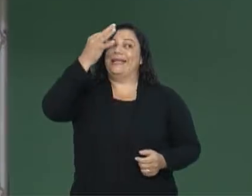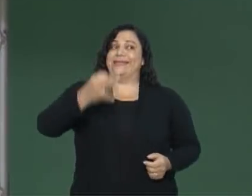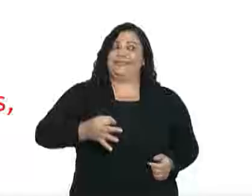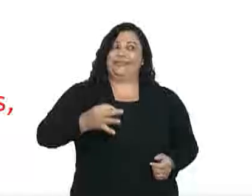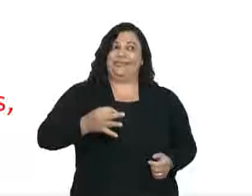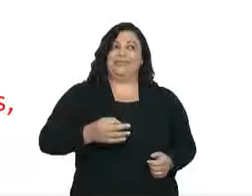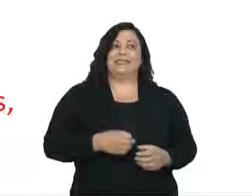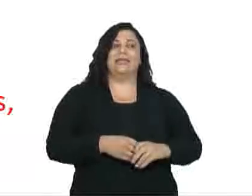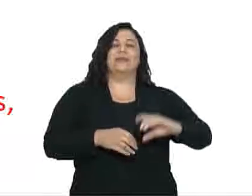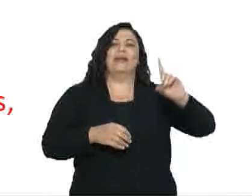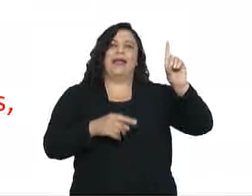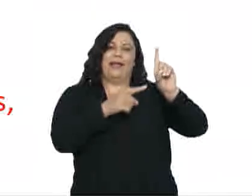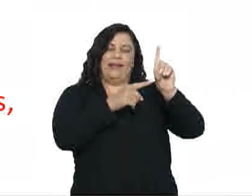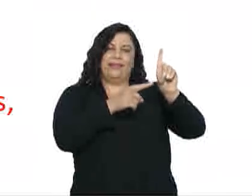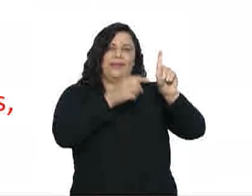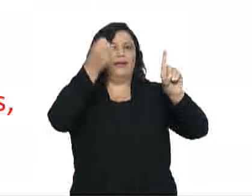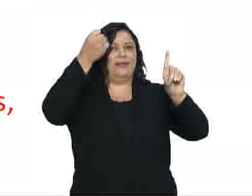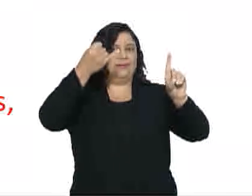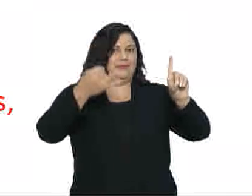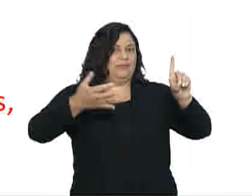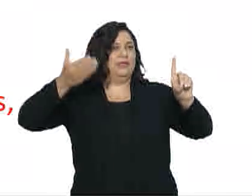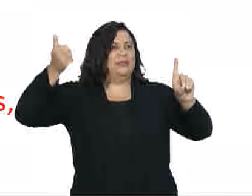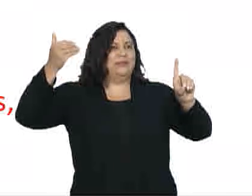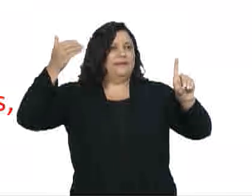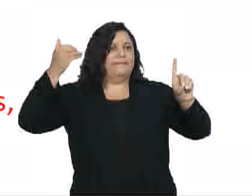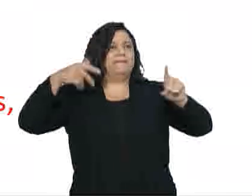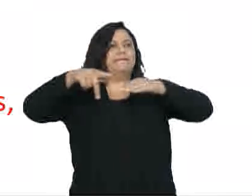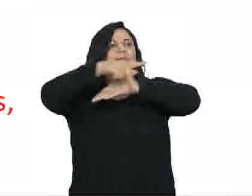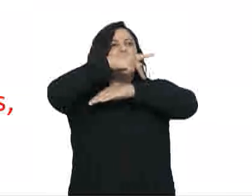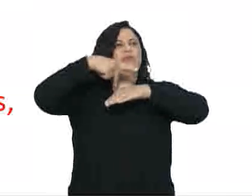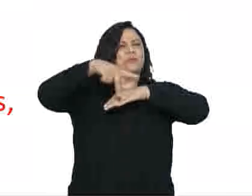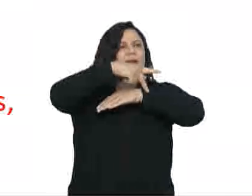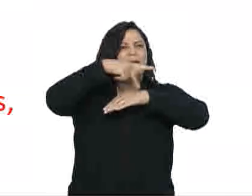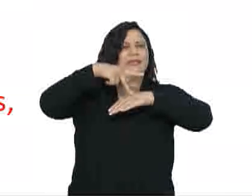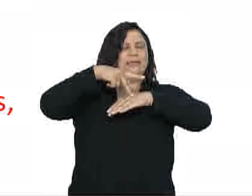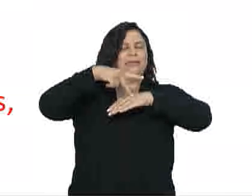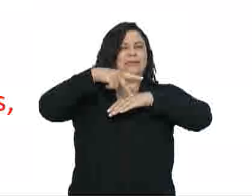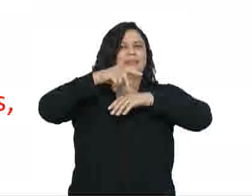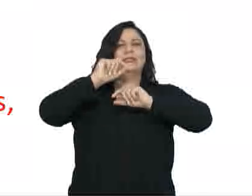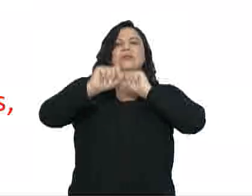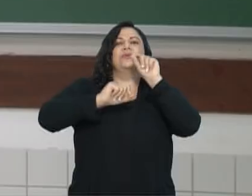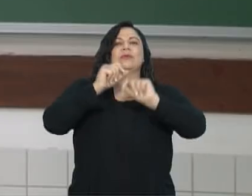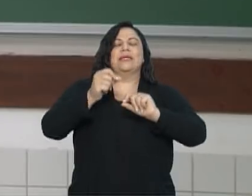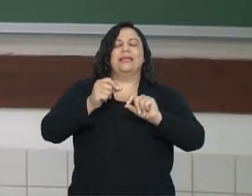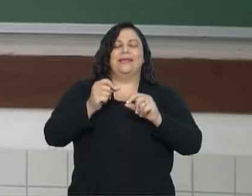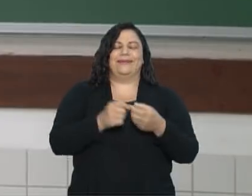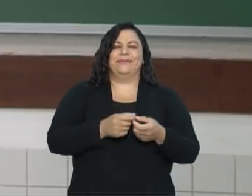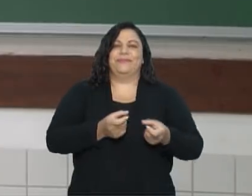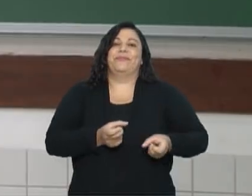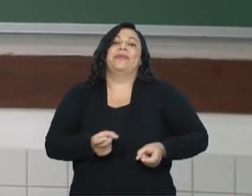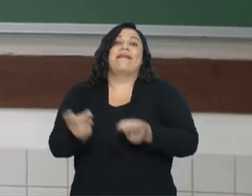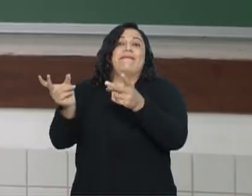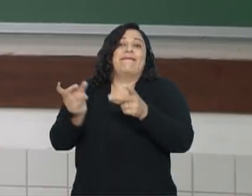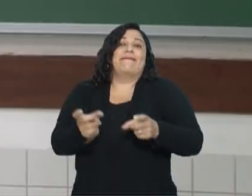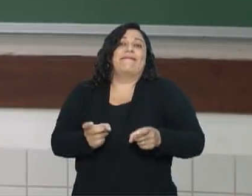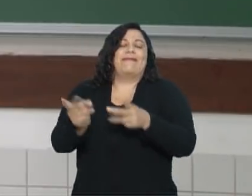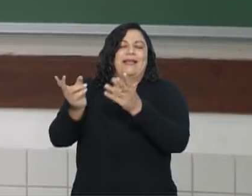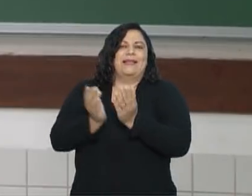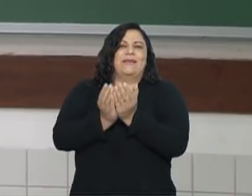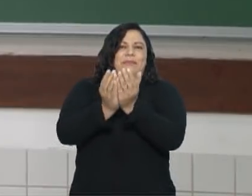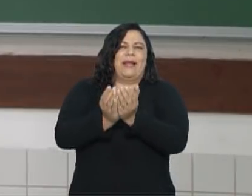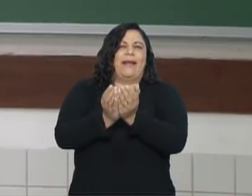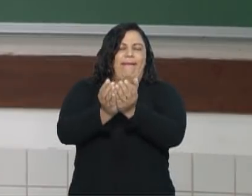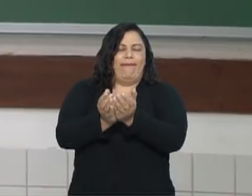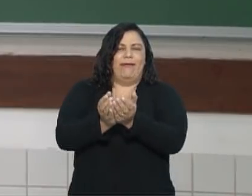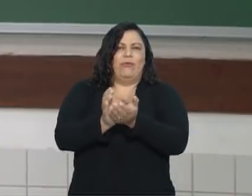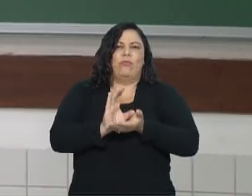acertou exatamente. Eu expliquei isso anteriormente. A exportação. E quem sabe nós